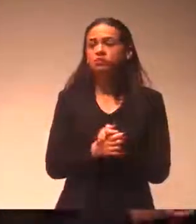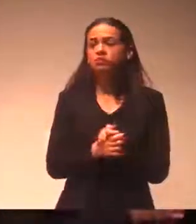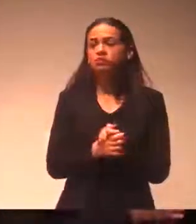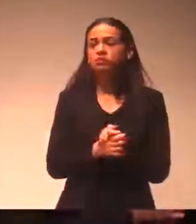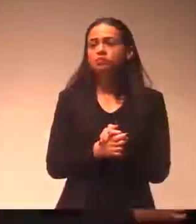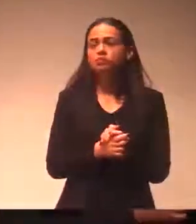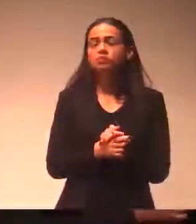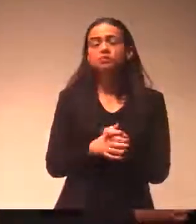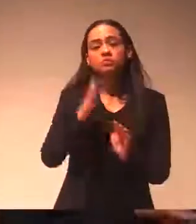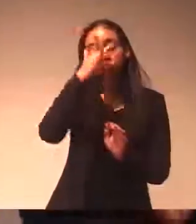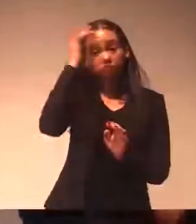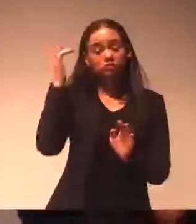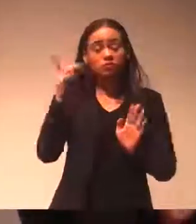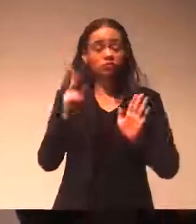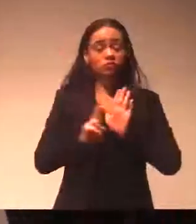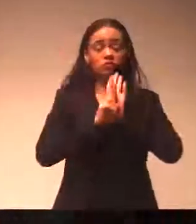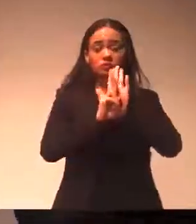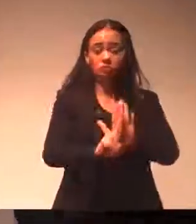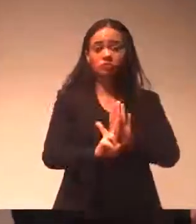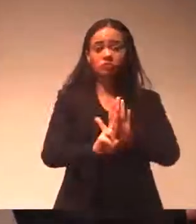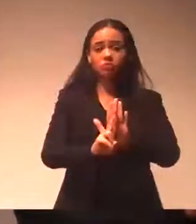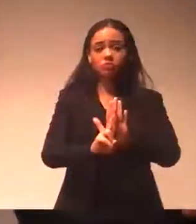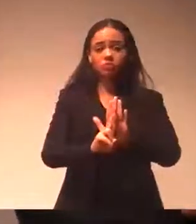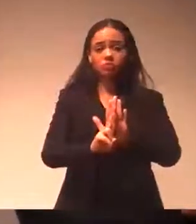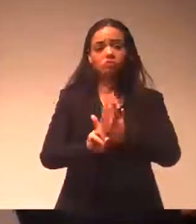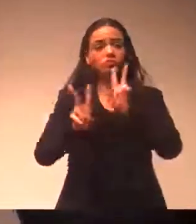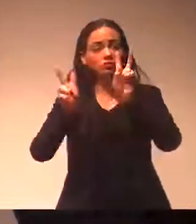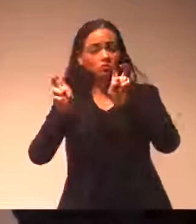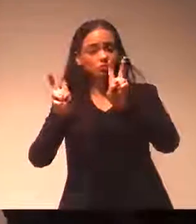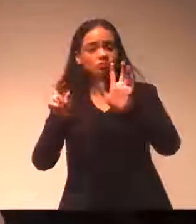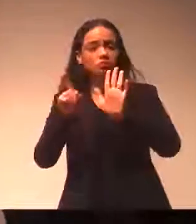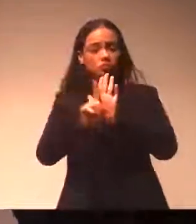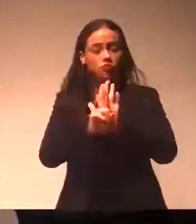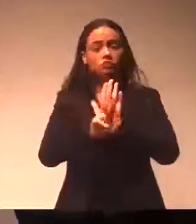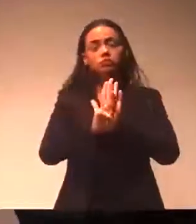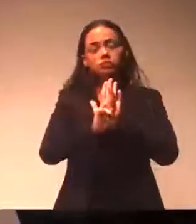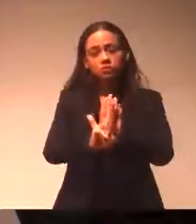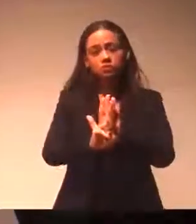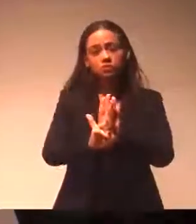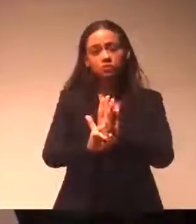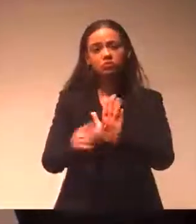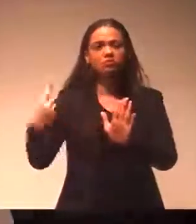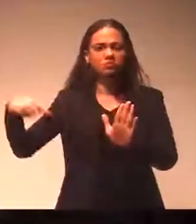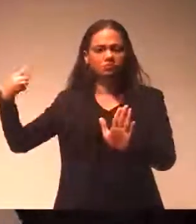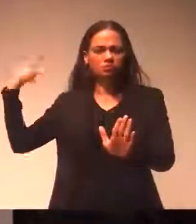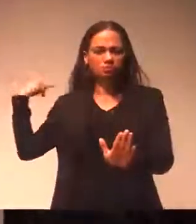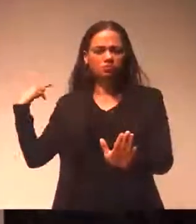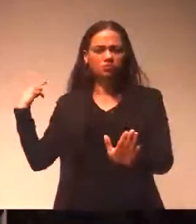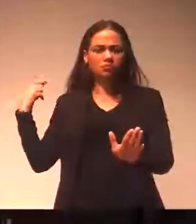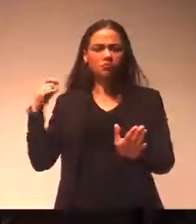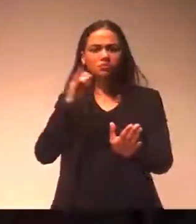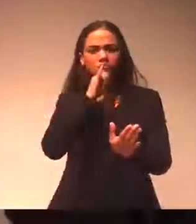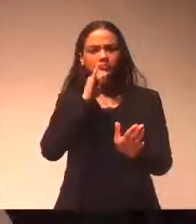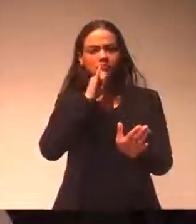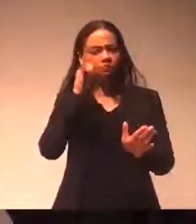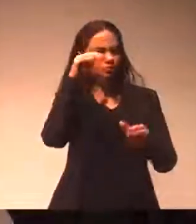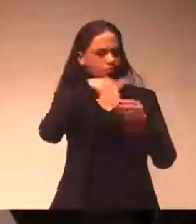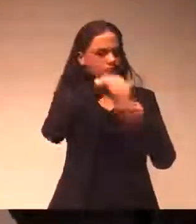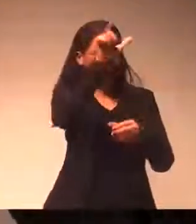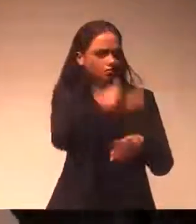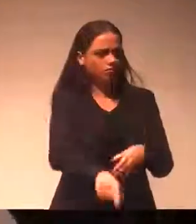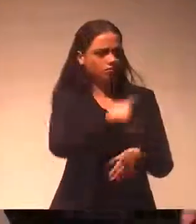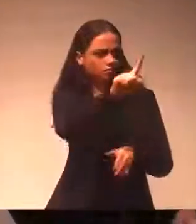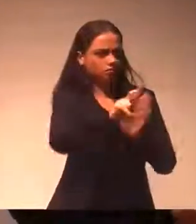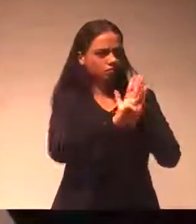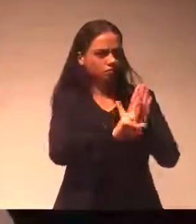uma causa ou um setor, a partir de um abaixo-assinado conferido, claro, como foi feito na questão aí das escolas, mas, por exemplo, que os grêmios